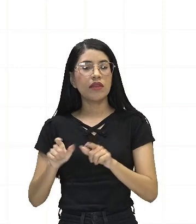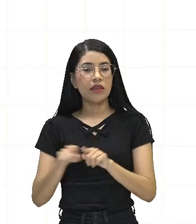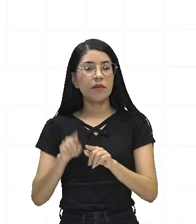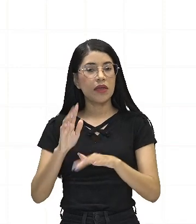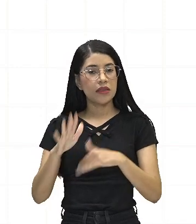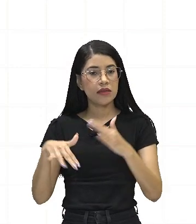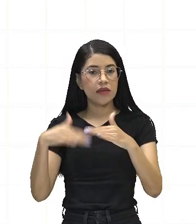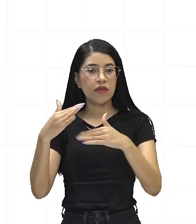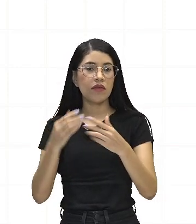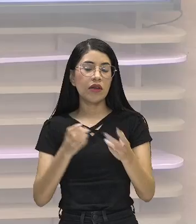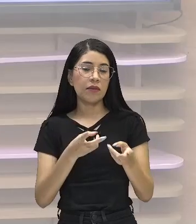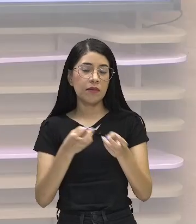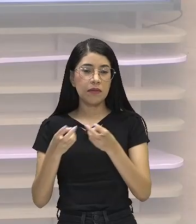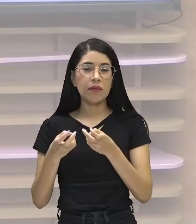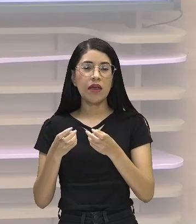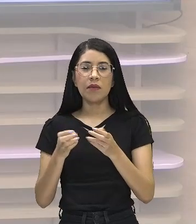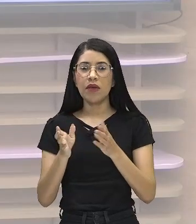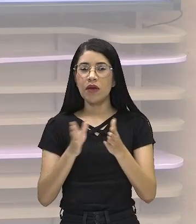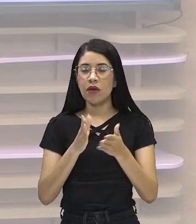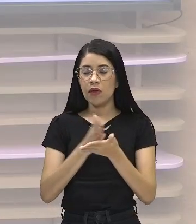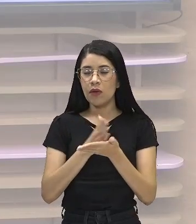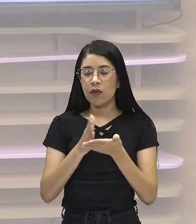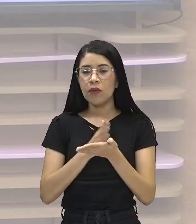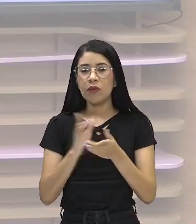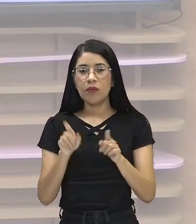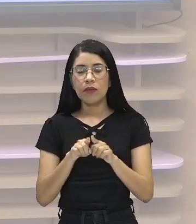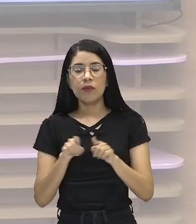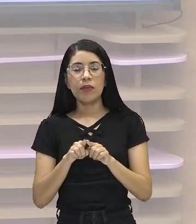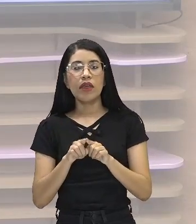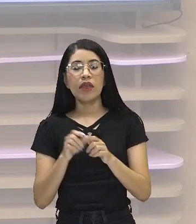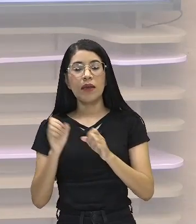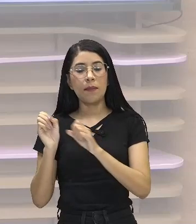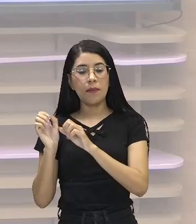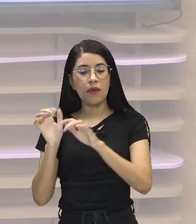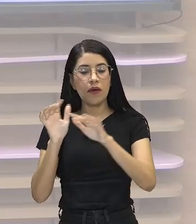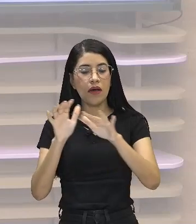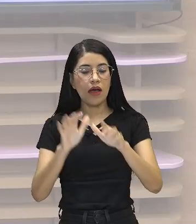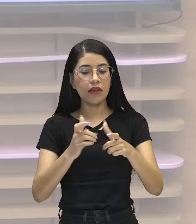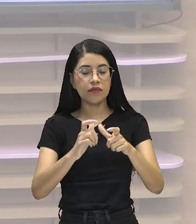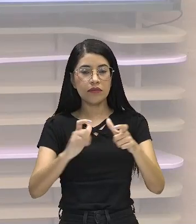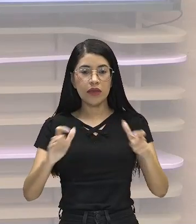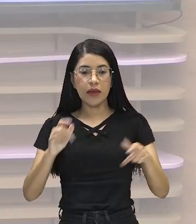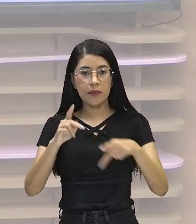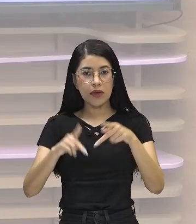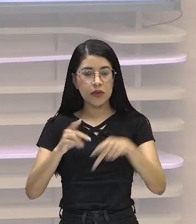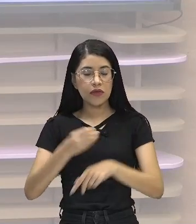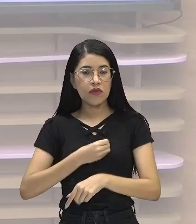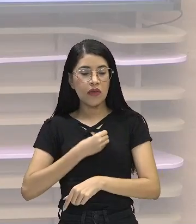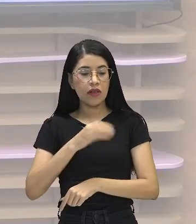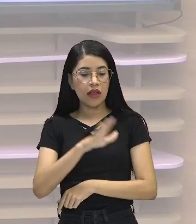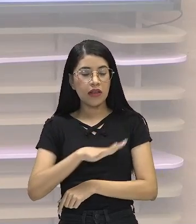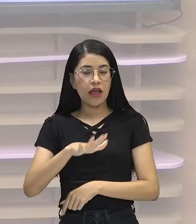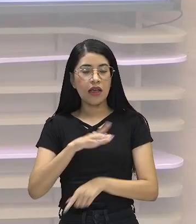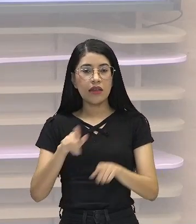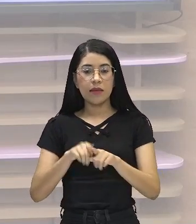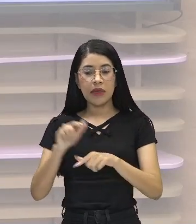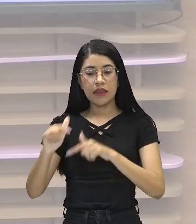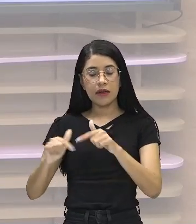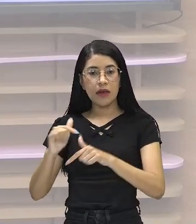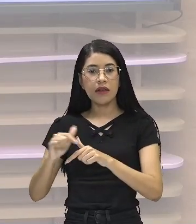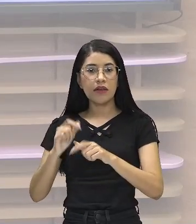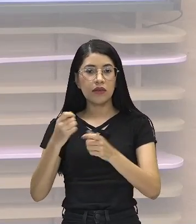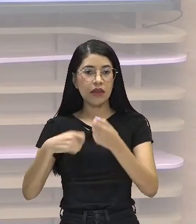gente vai observar aí o povoamento e o crescimento dessa atividade econômica desses estados,